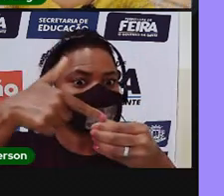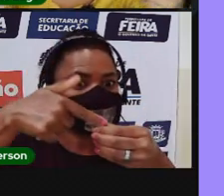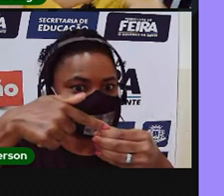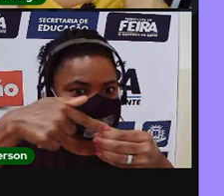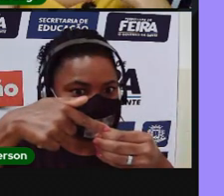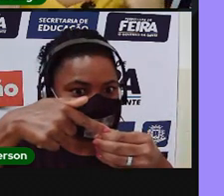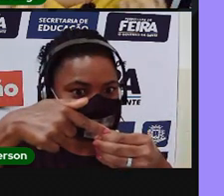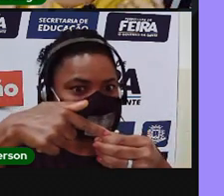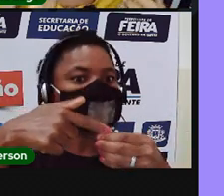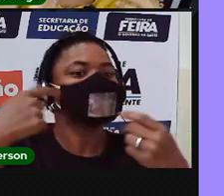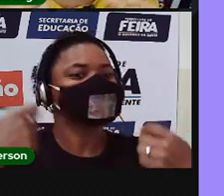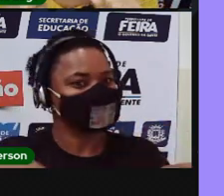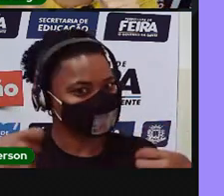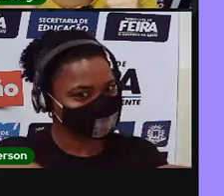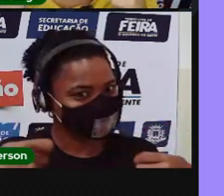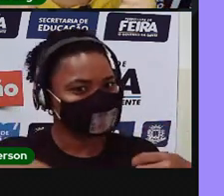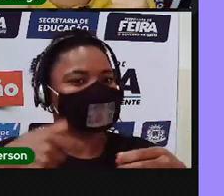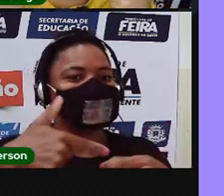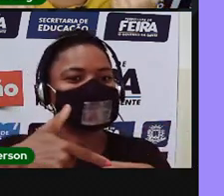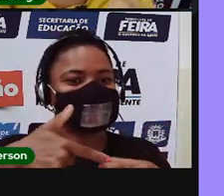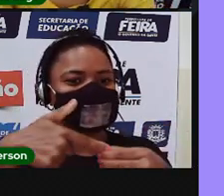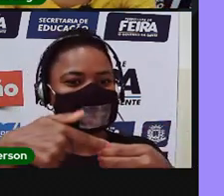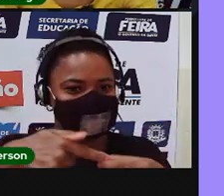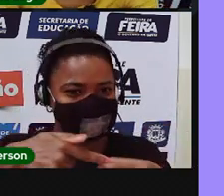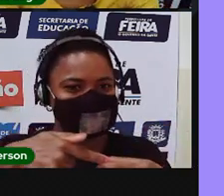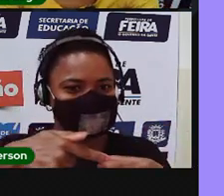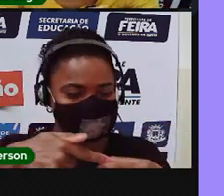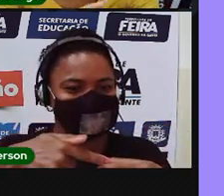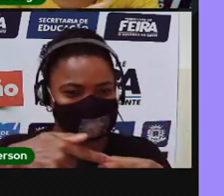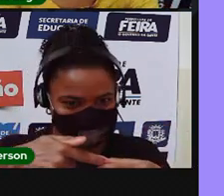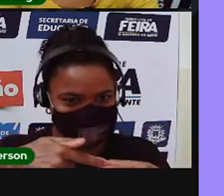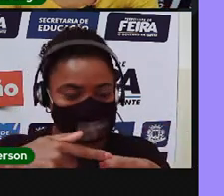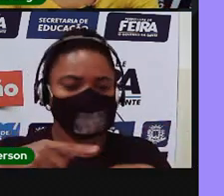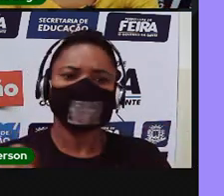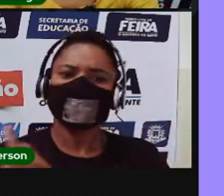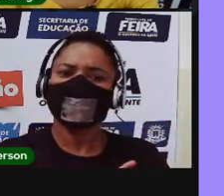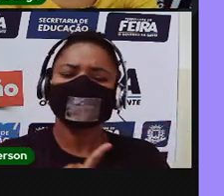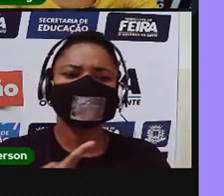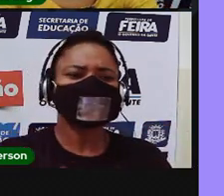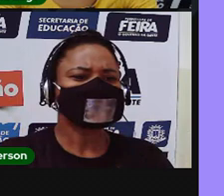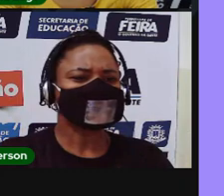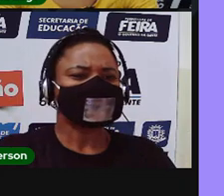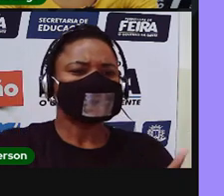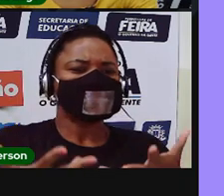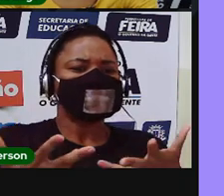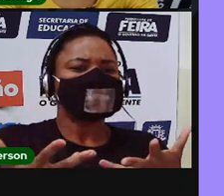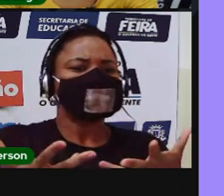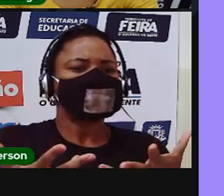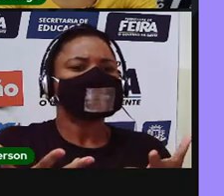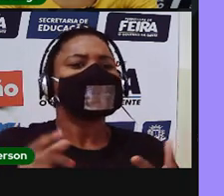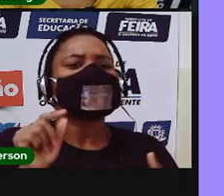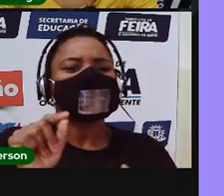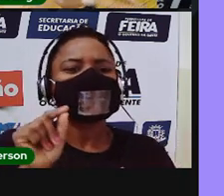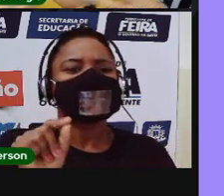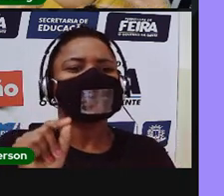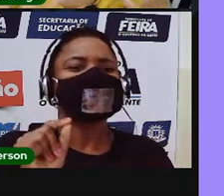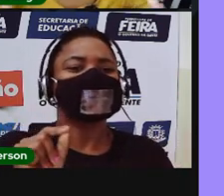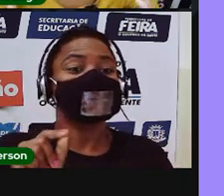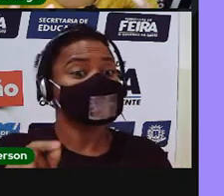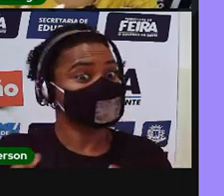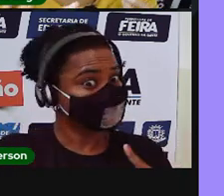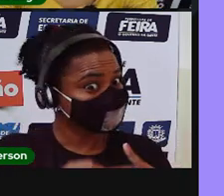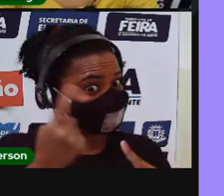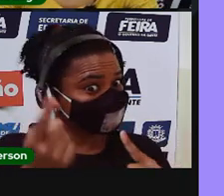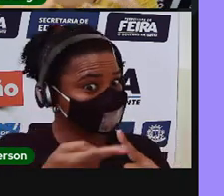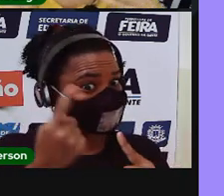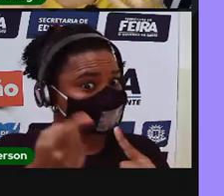é o nosso combustível para poder ter uma atitude, né? Inicialmente, você precisa